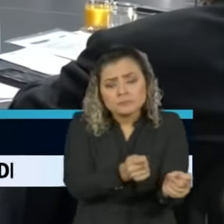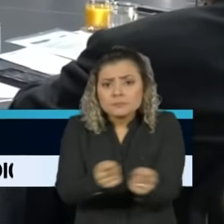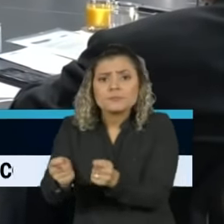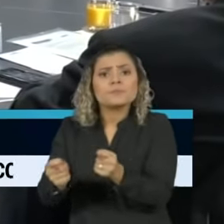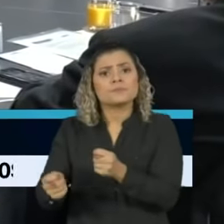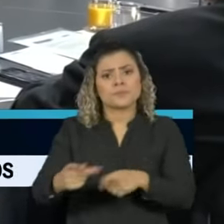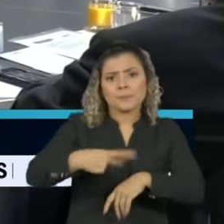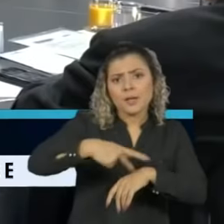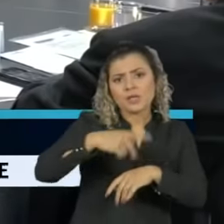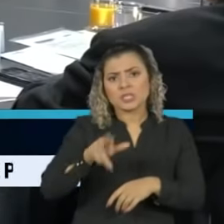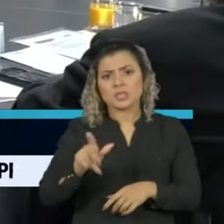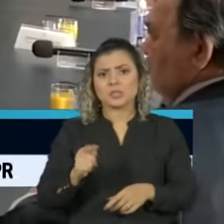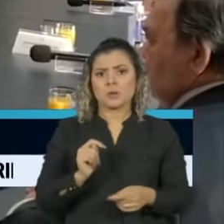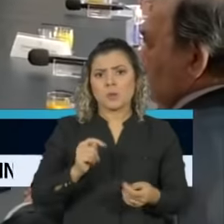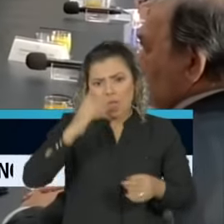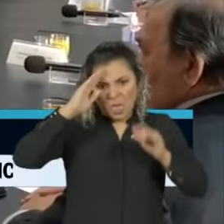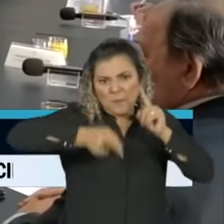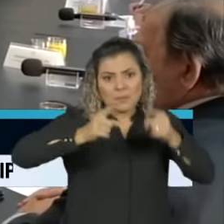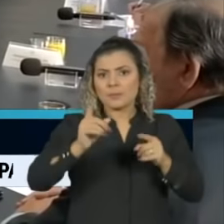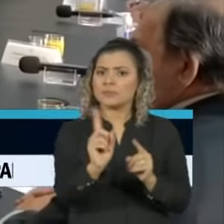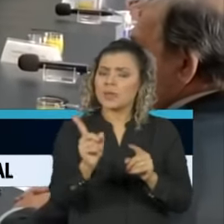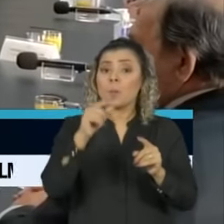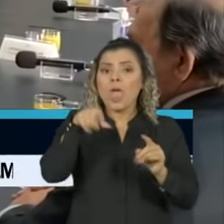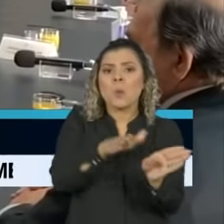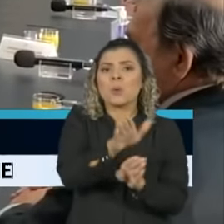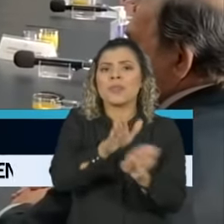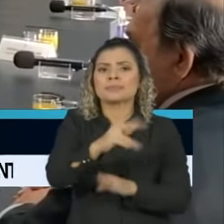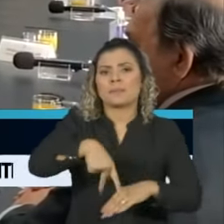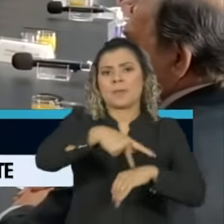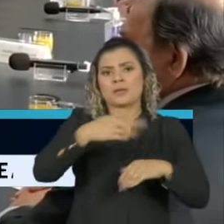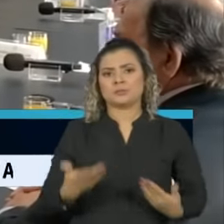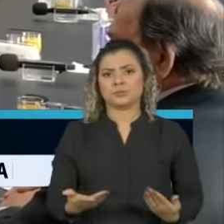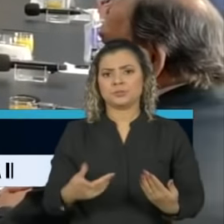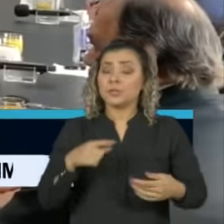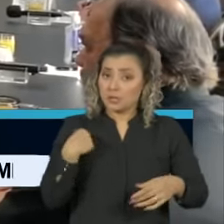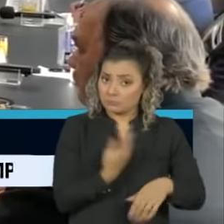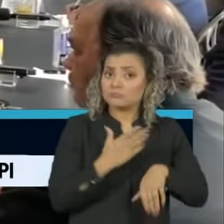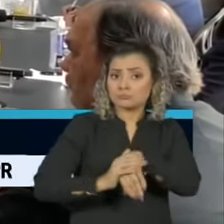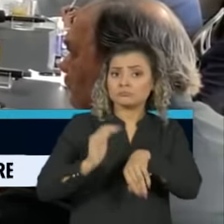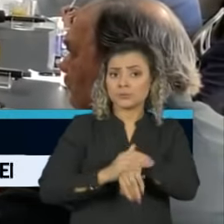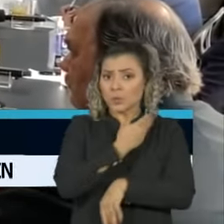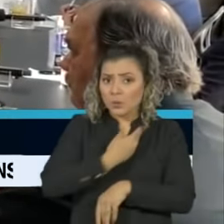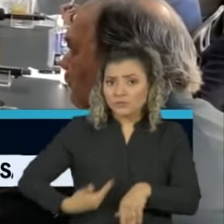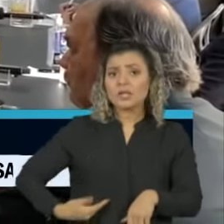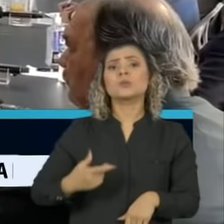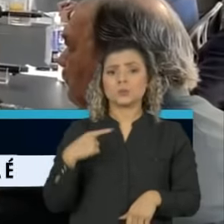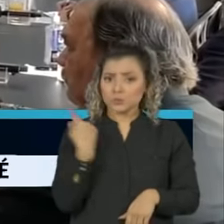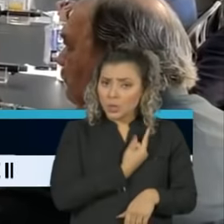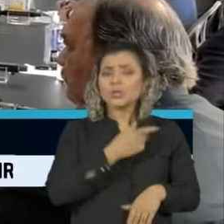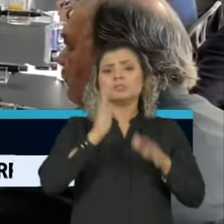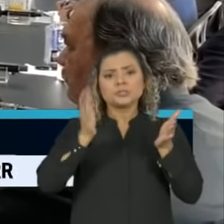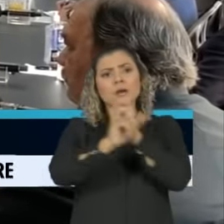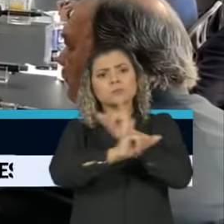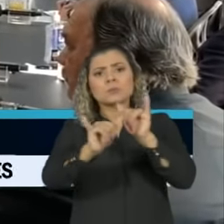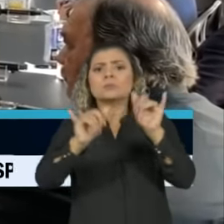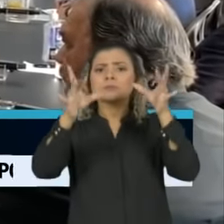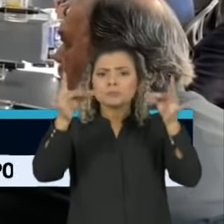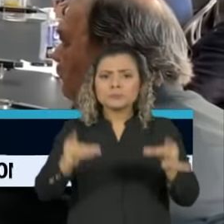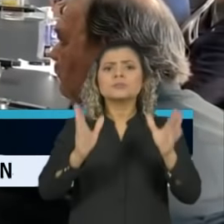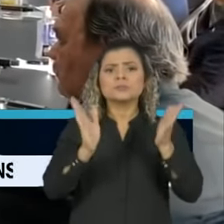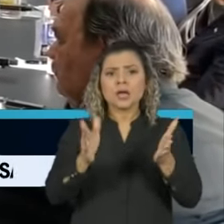liderar o país e não para dividir. A nossa prioridade, eu falo aqui em nome dos quatro governadores, aliás, eles já falaram muito bem,